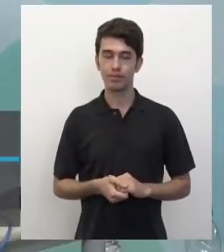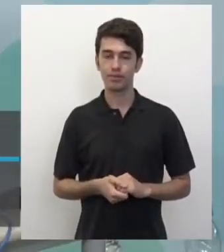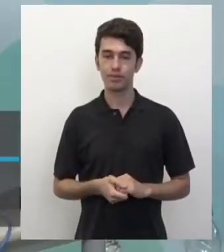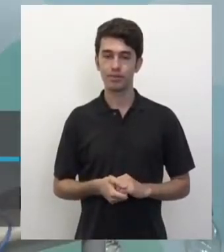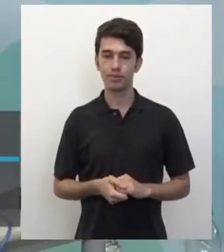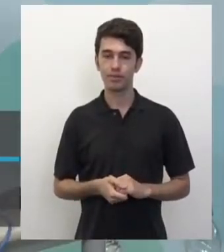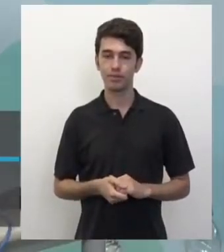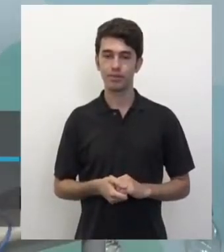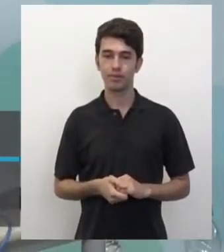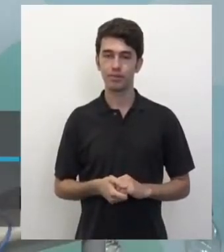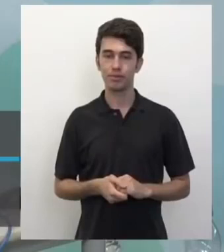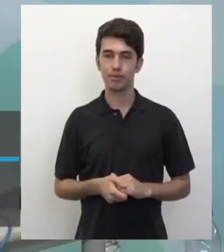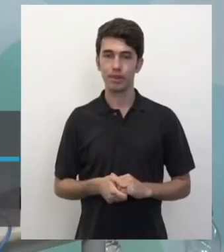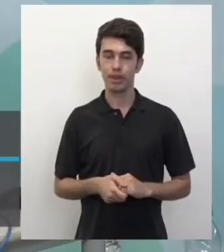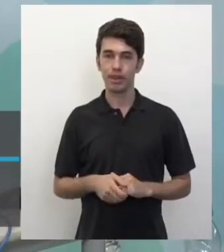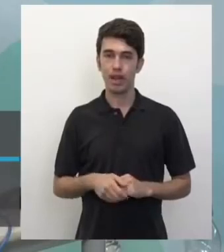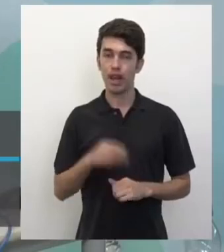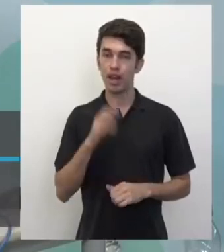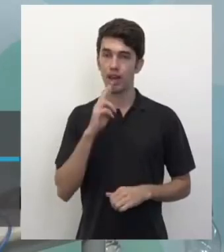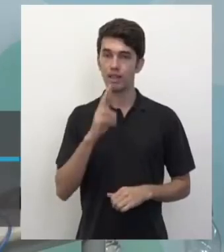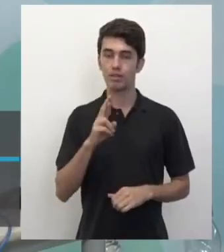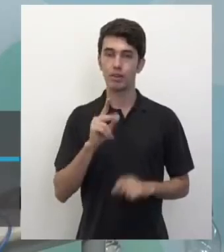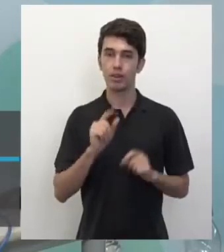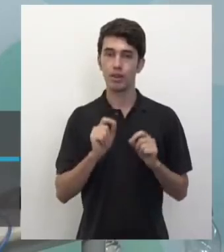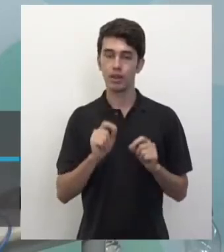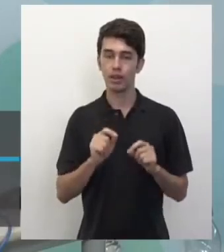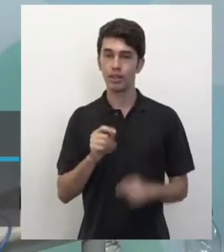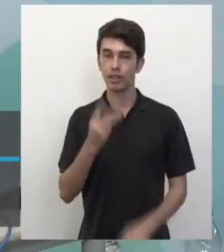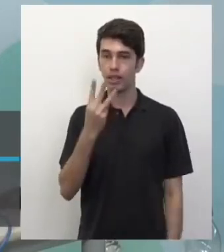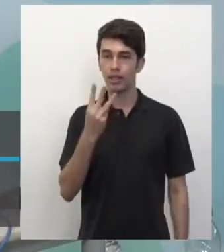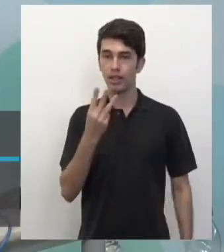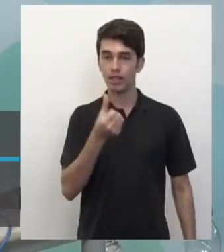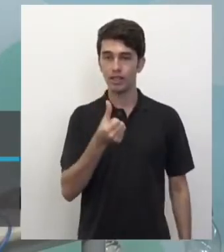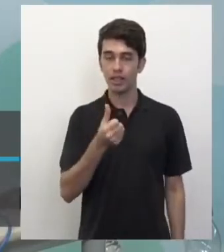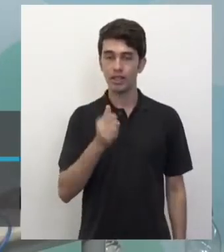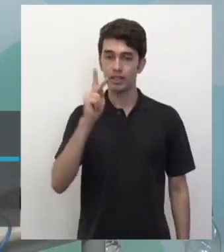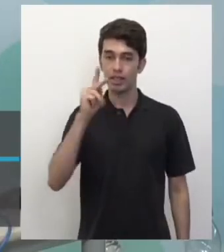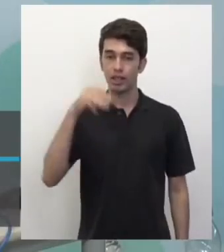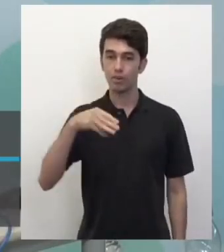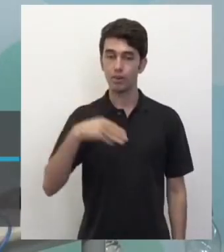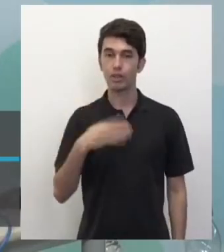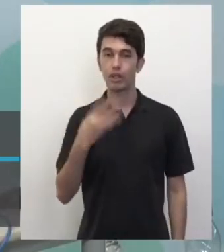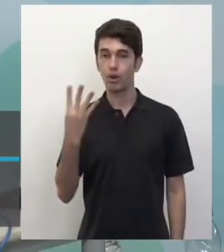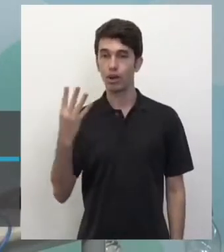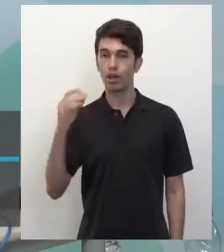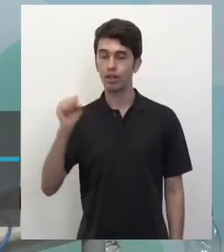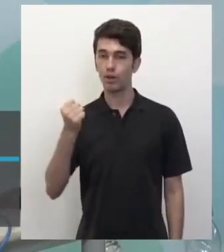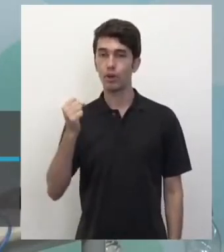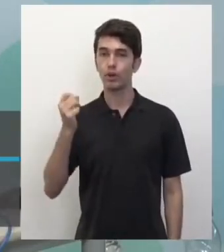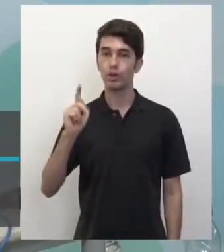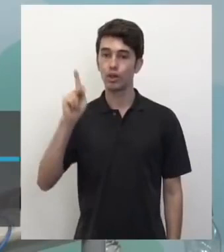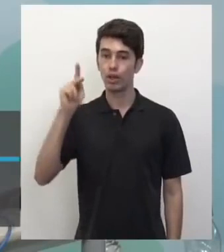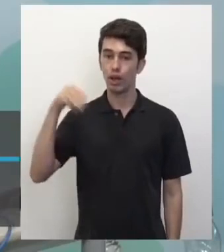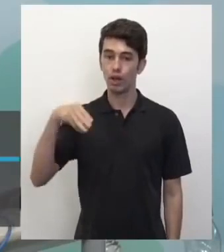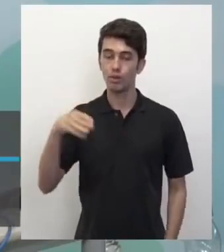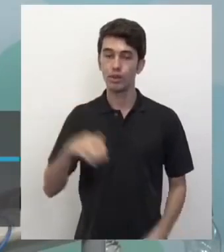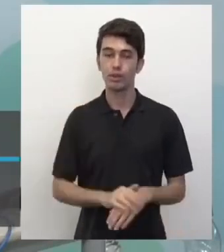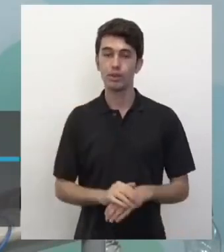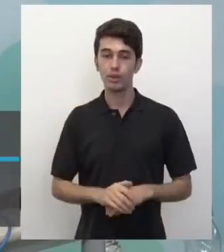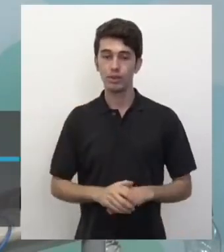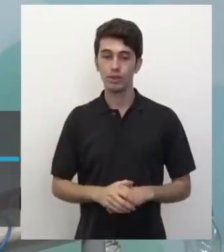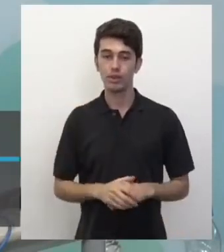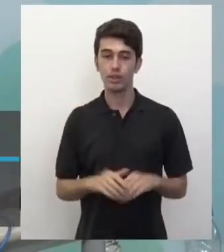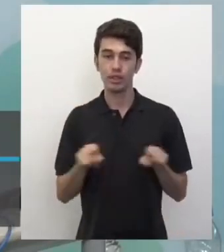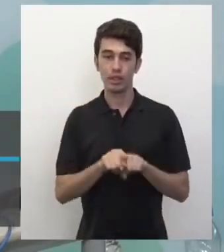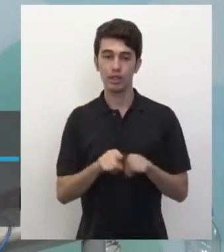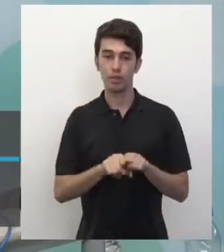Paulista, São Paulo, que responderam 36 quilômetros e 48 quilômetros também. Né? Tivemos